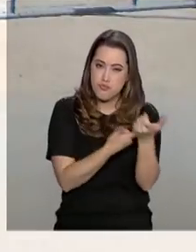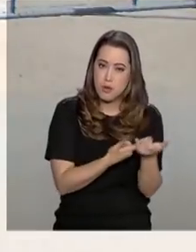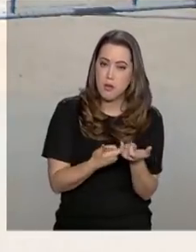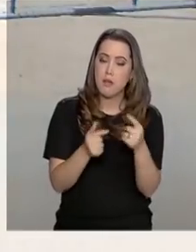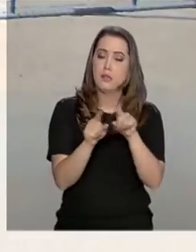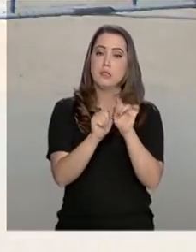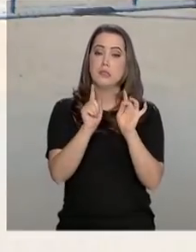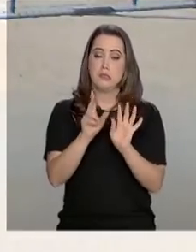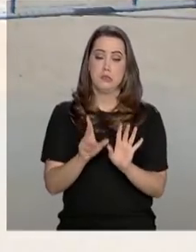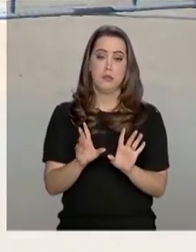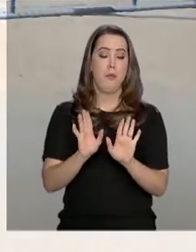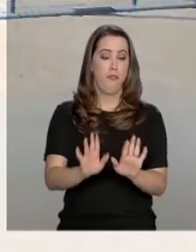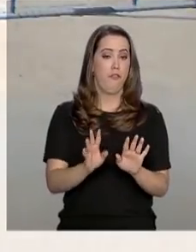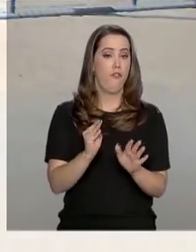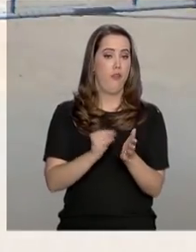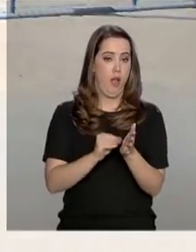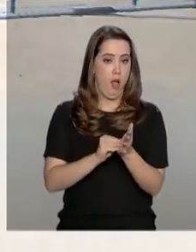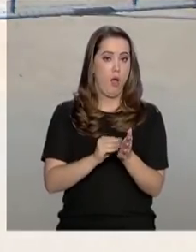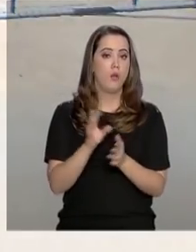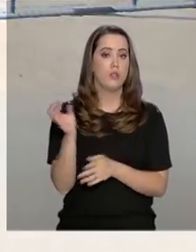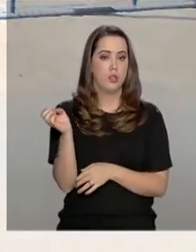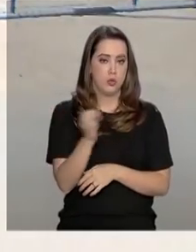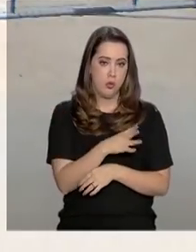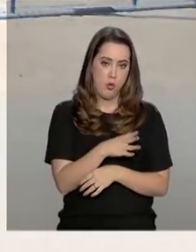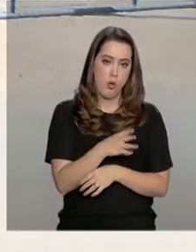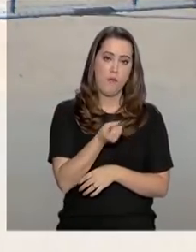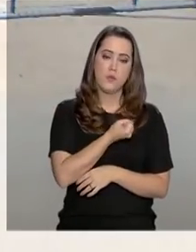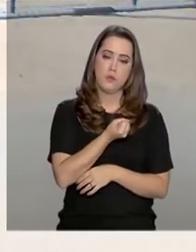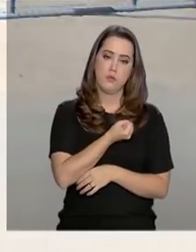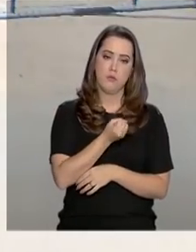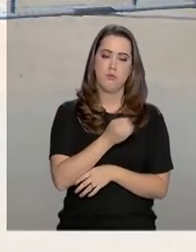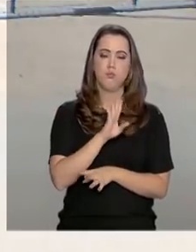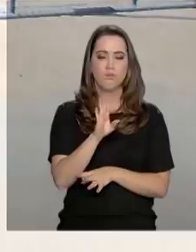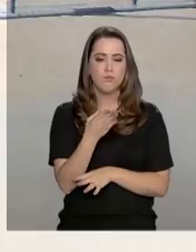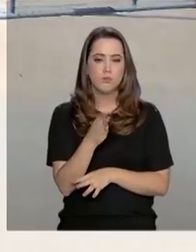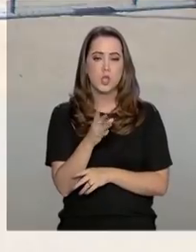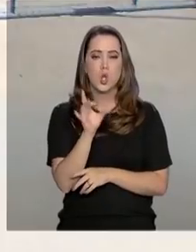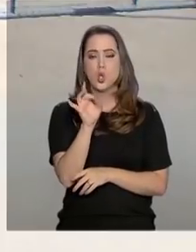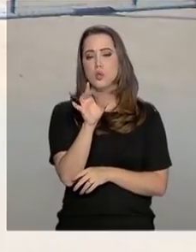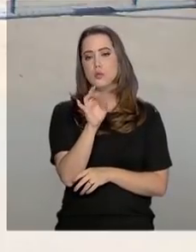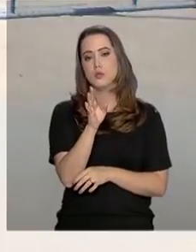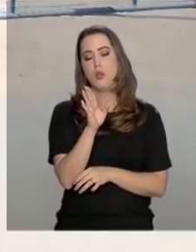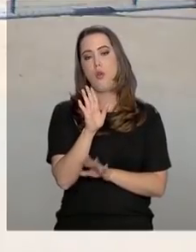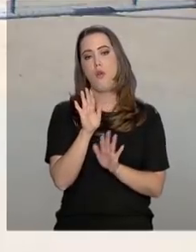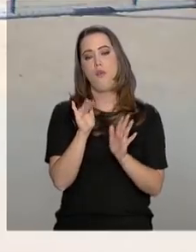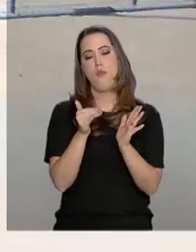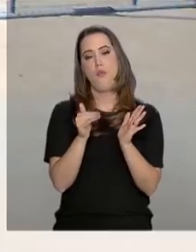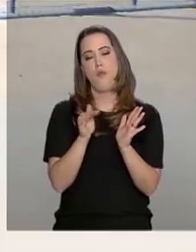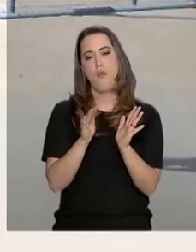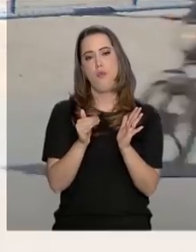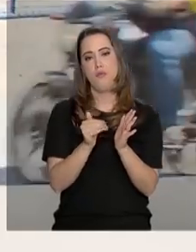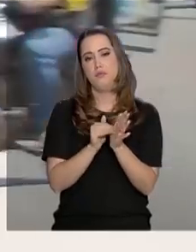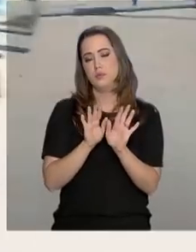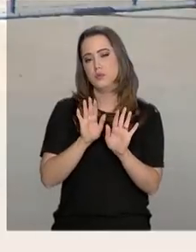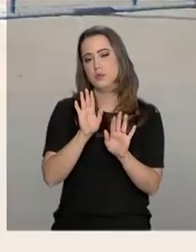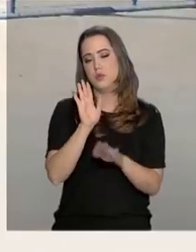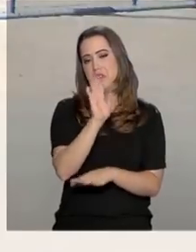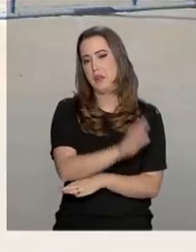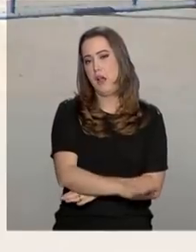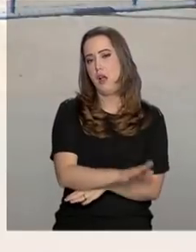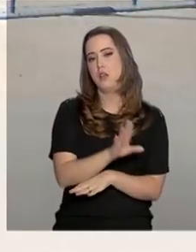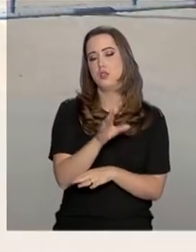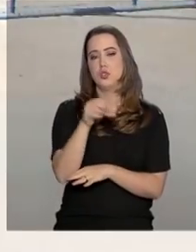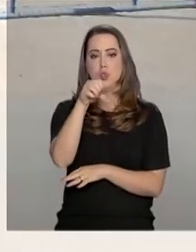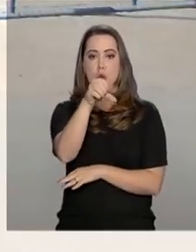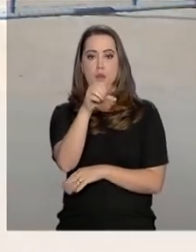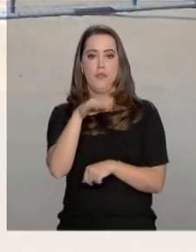ainda não foram atualizados. A gente deve ter uma nova atualização desses dados apenas no final do dia ou mais tardar às 9 horas da noite,